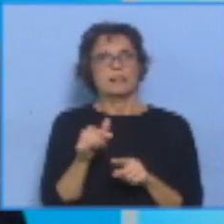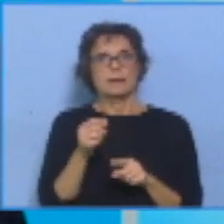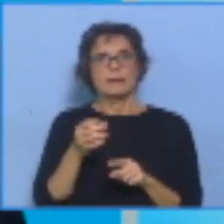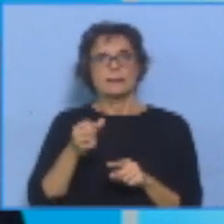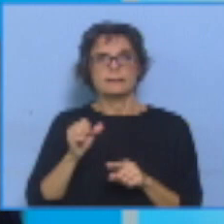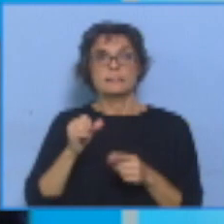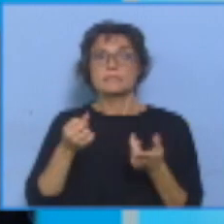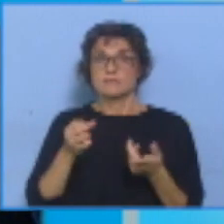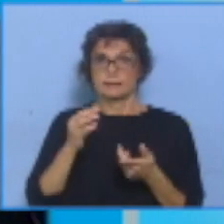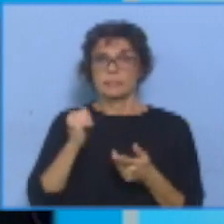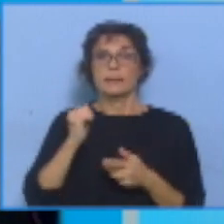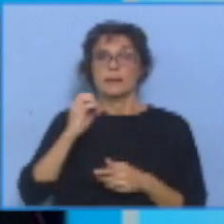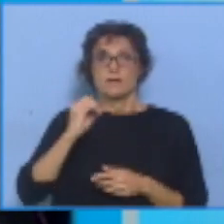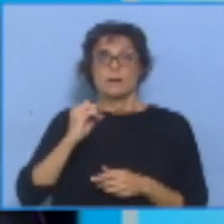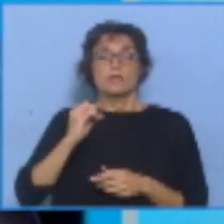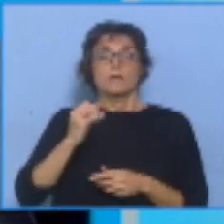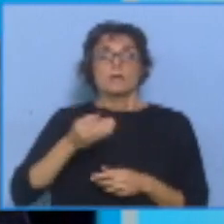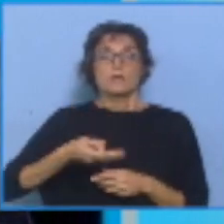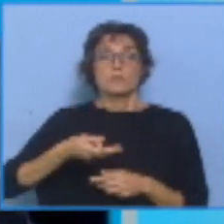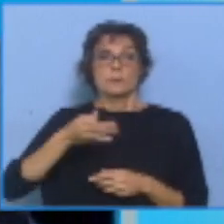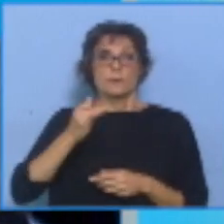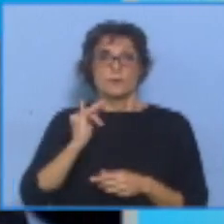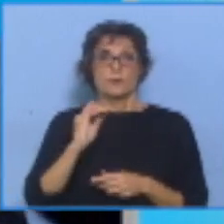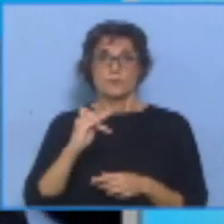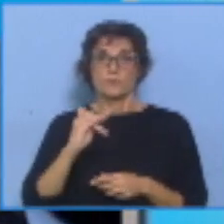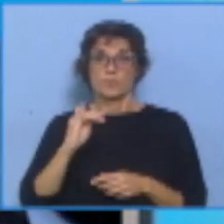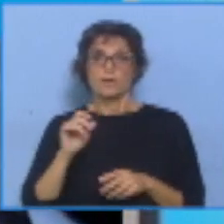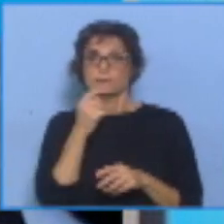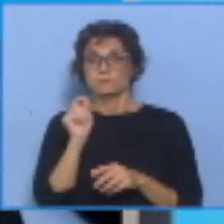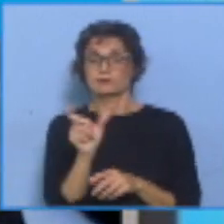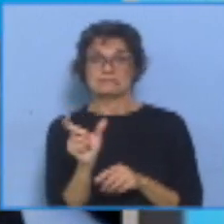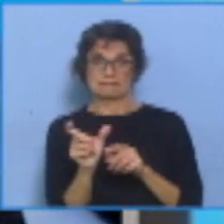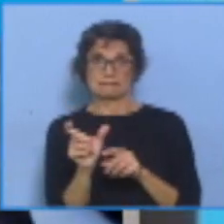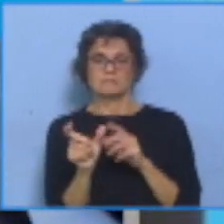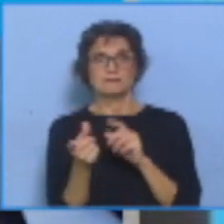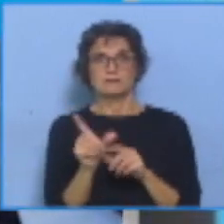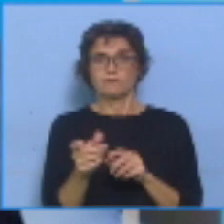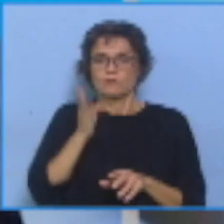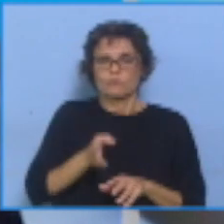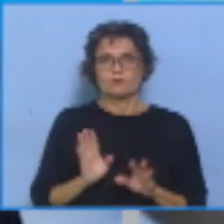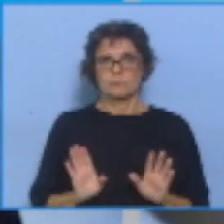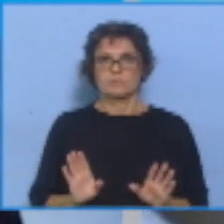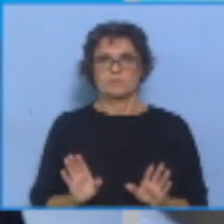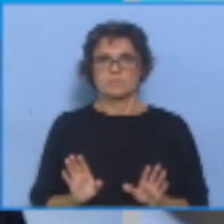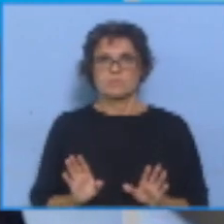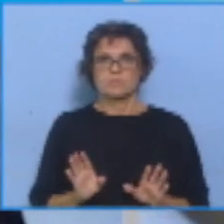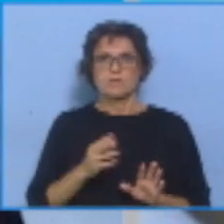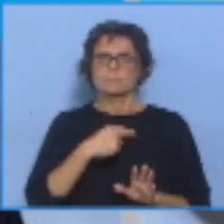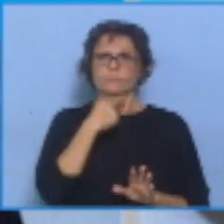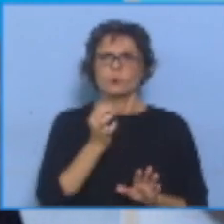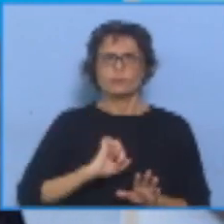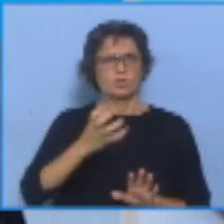política. Há a mesma Sofia que escreve versos, é a mesma Sofia que ergue a sua voz para defender os grandes ideais e